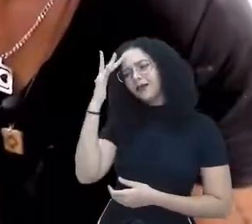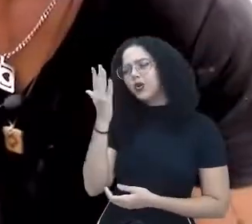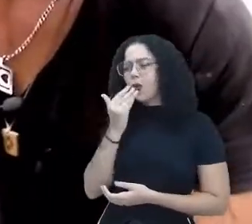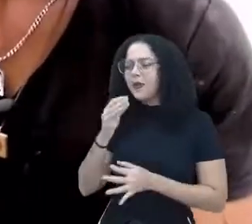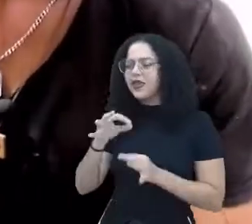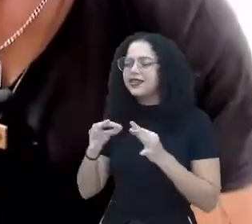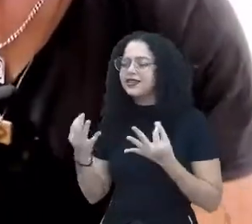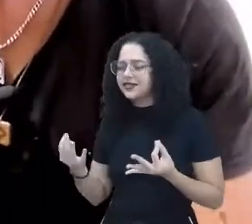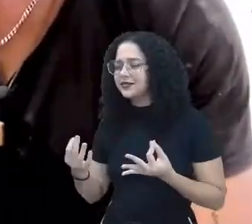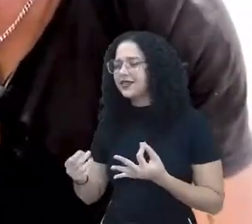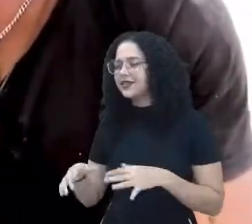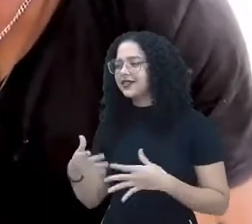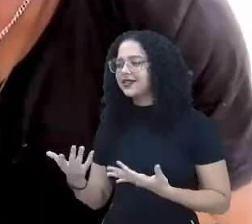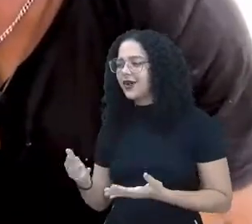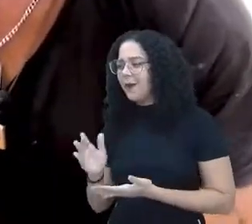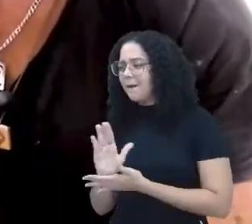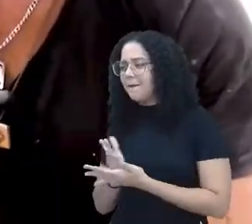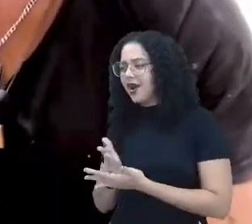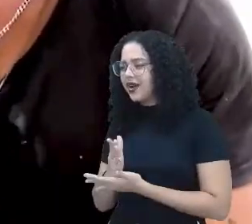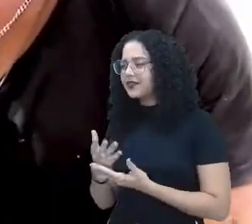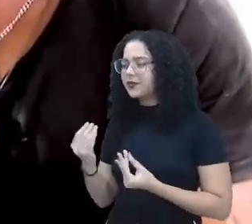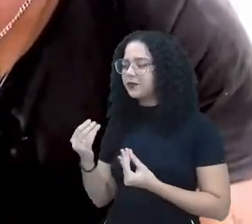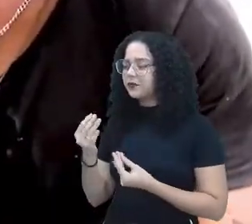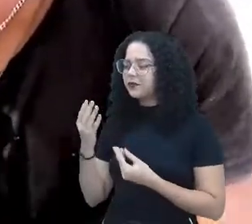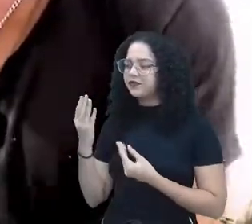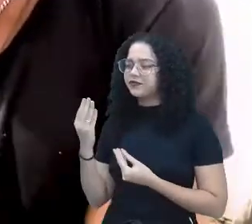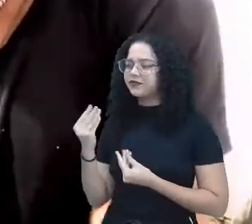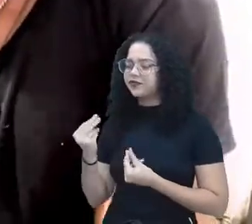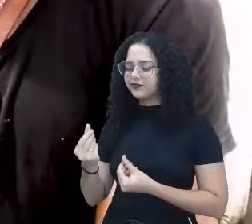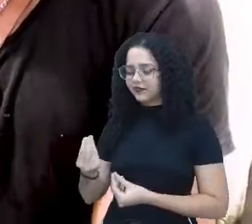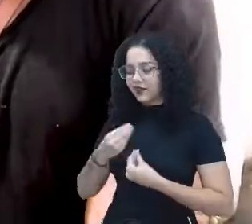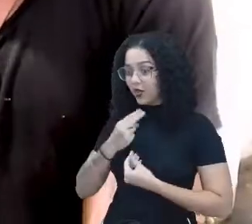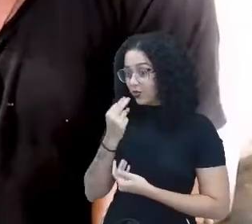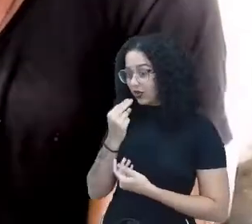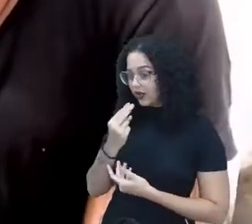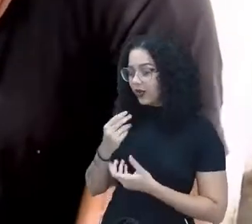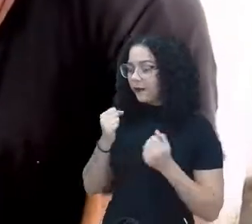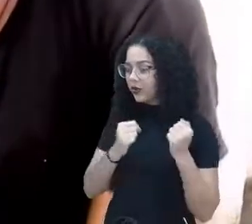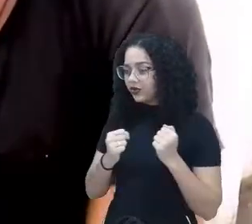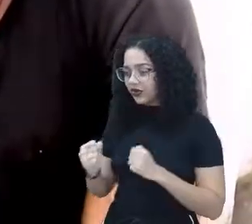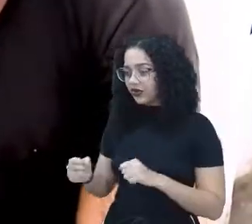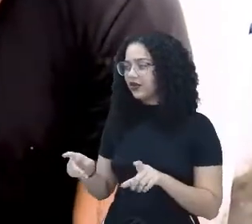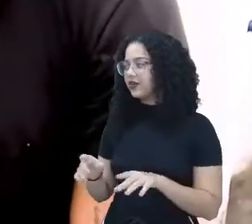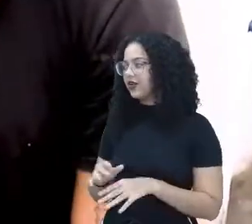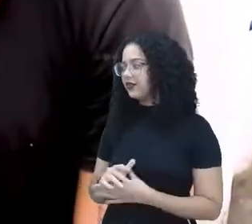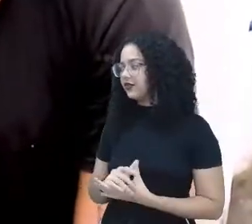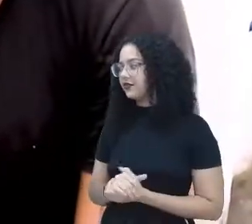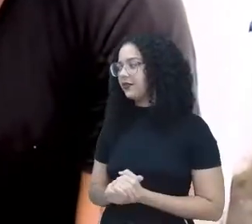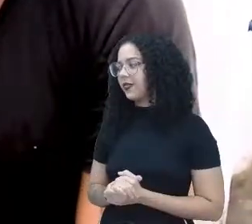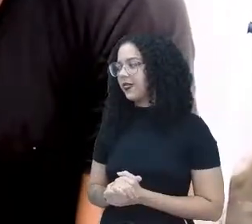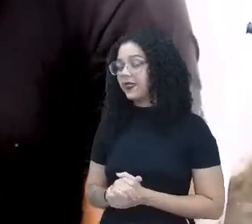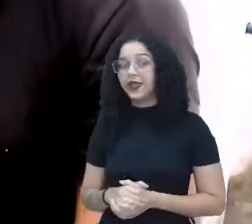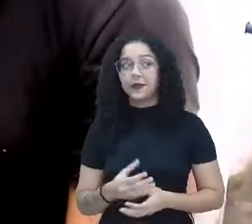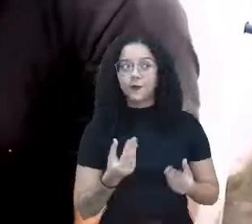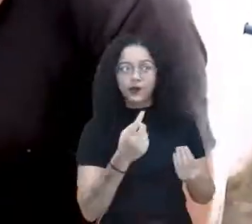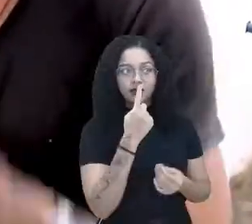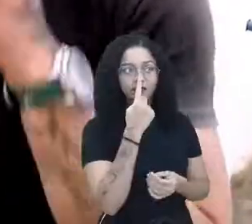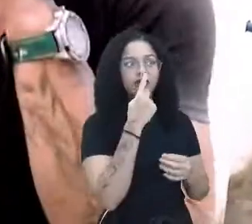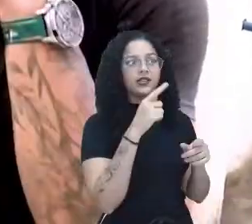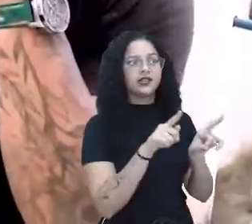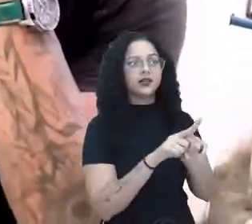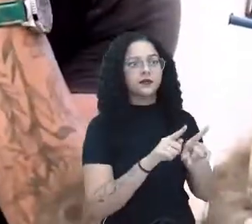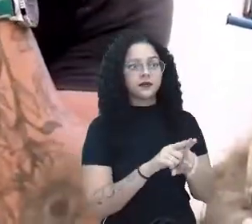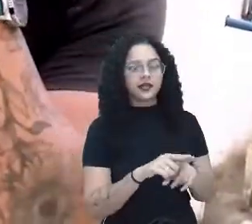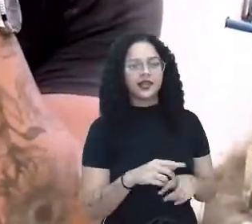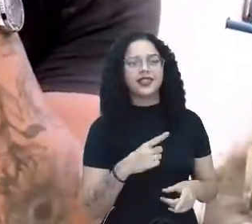então a macaxeira ela é nutritiva, ela é poderosa, ela enquanto E alimento. afetiva também. Oi? É muito afetivo Isso, também. A gente tem claro.